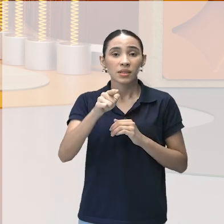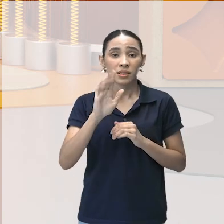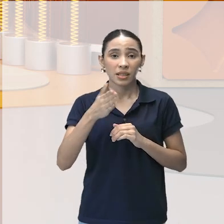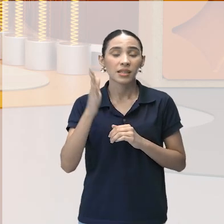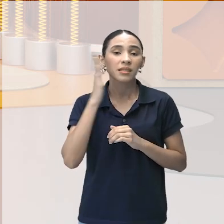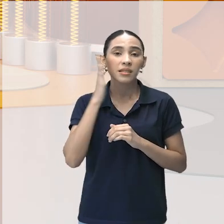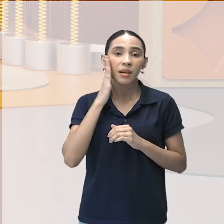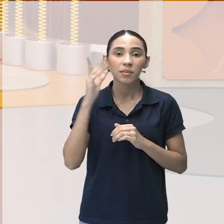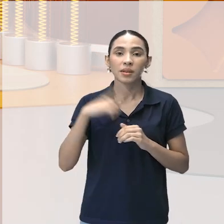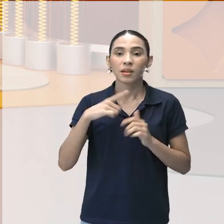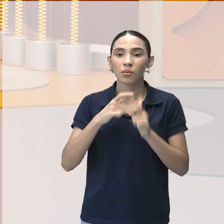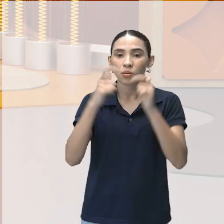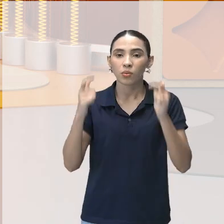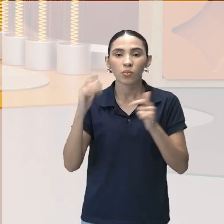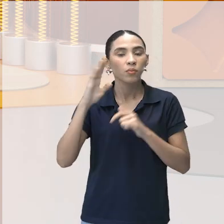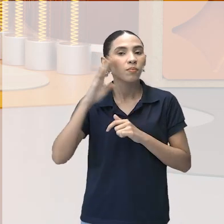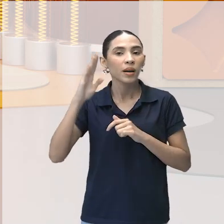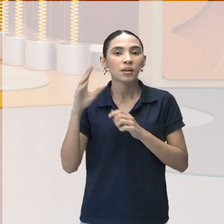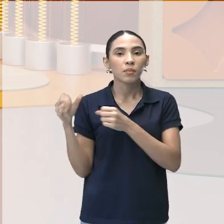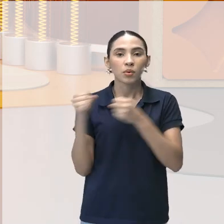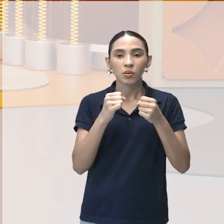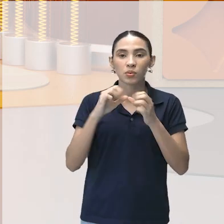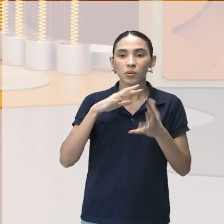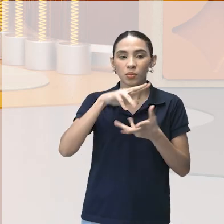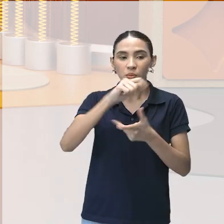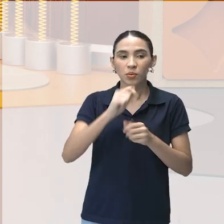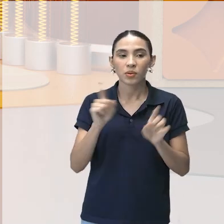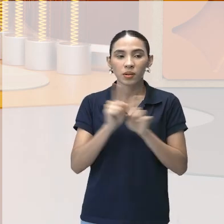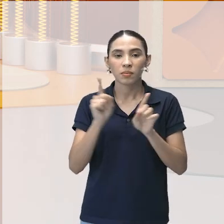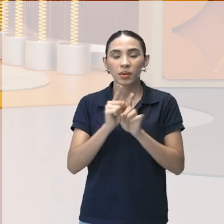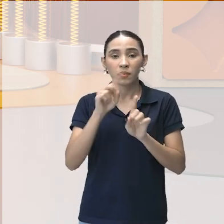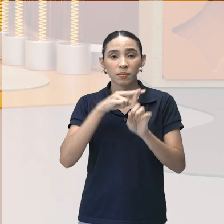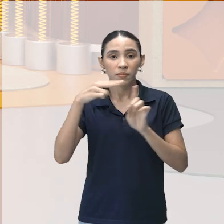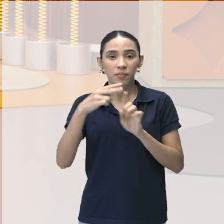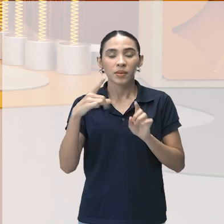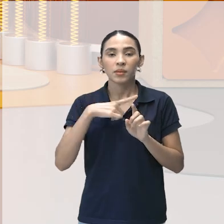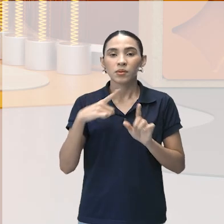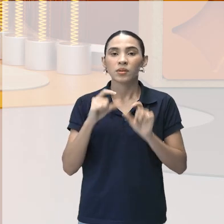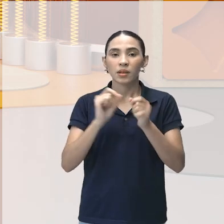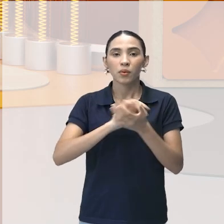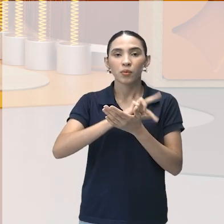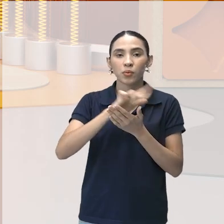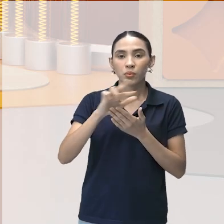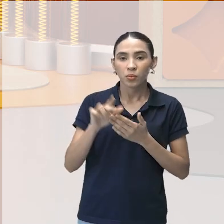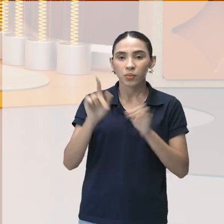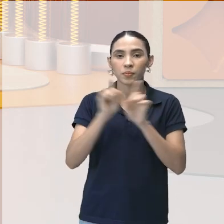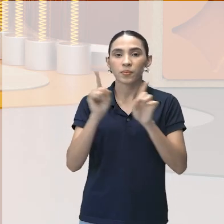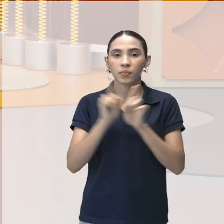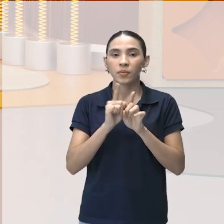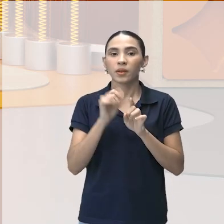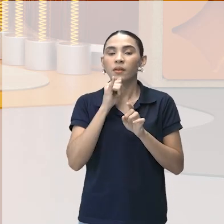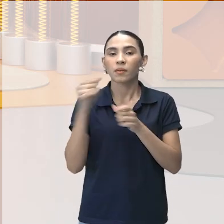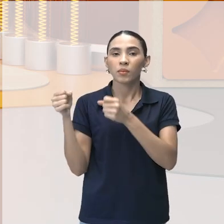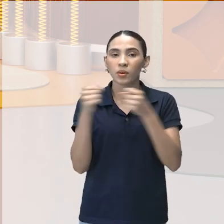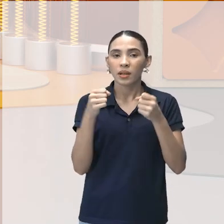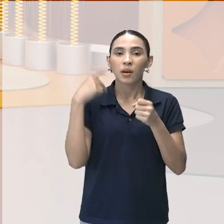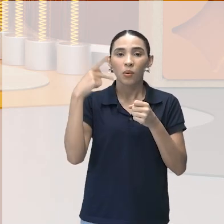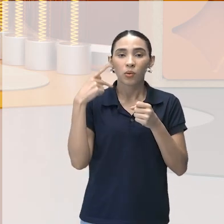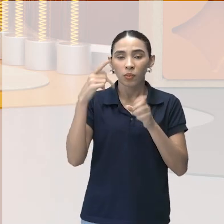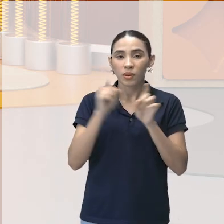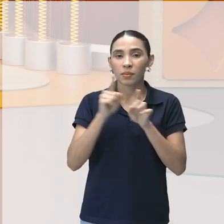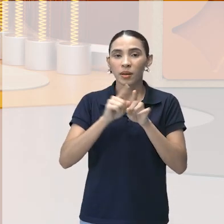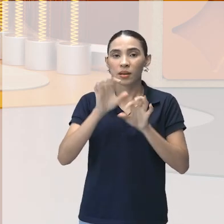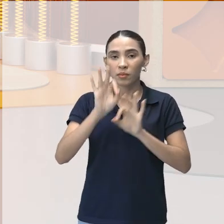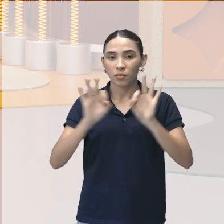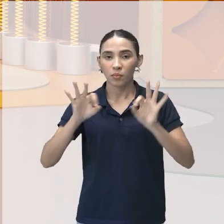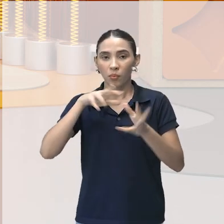tem o exército ali mais poderoso do mundo, né? Mas do ponto de vista econômico, nós temos diversos polos de poder econômicos espalhados